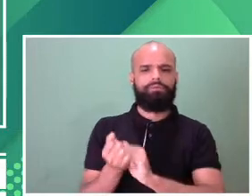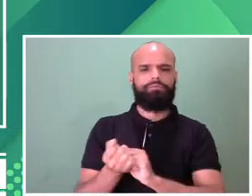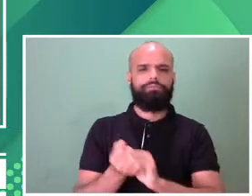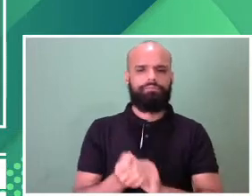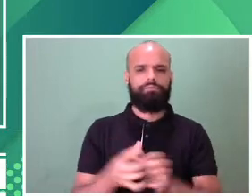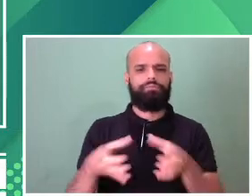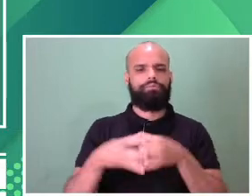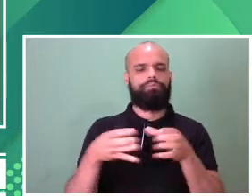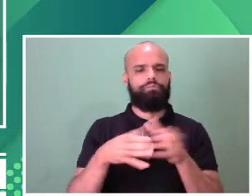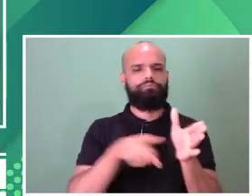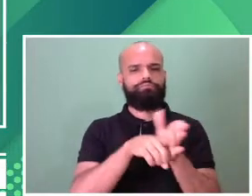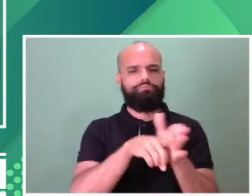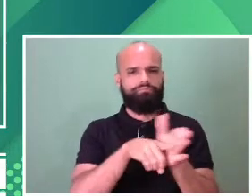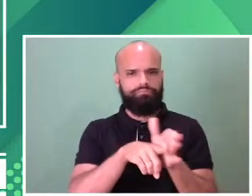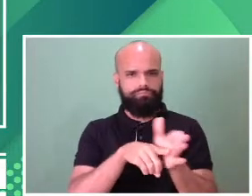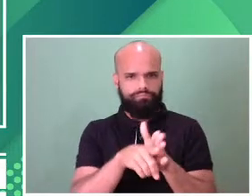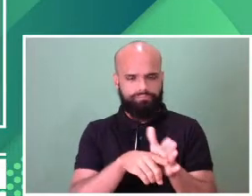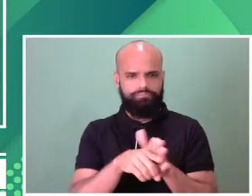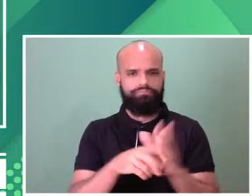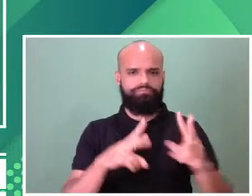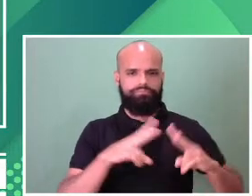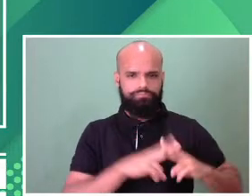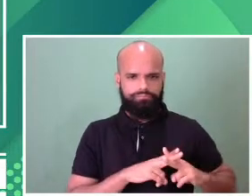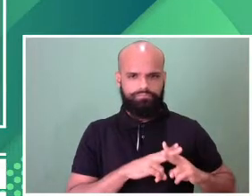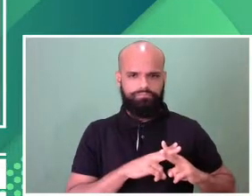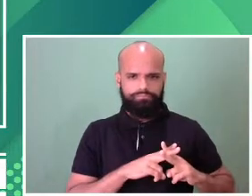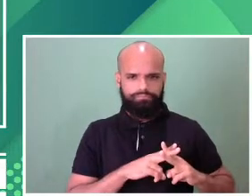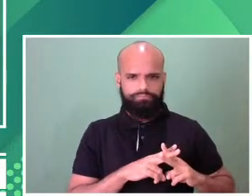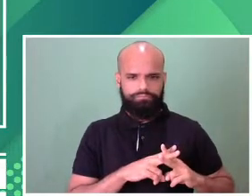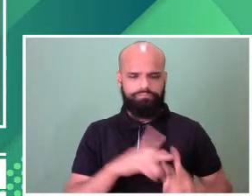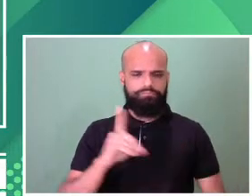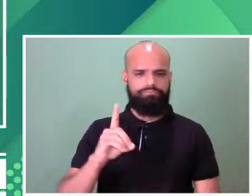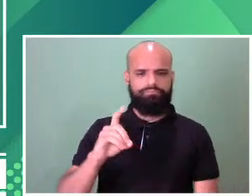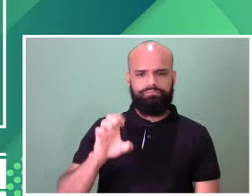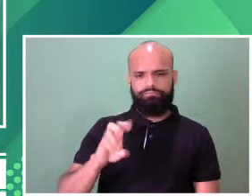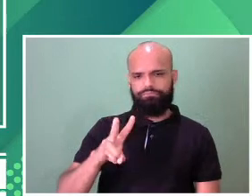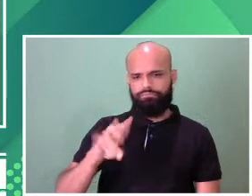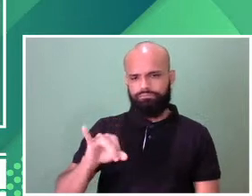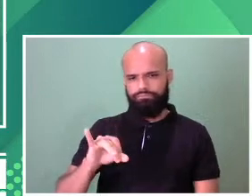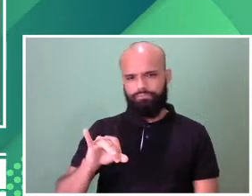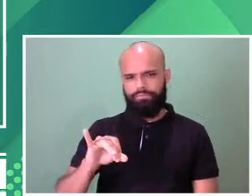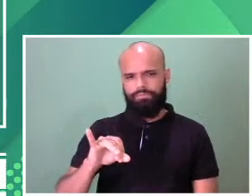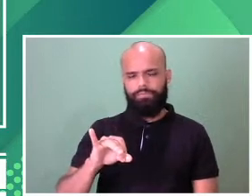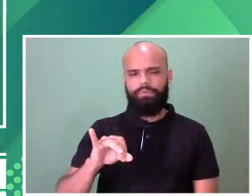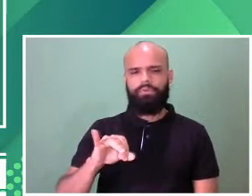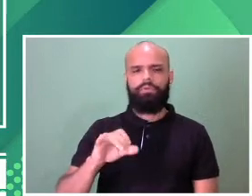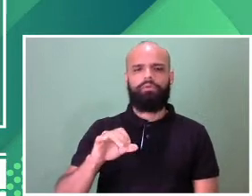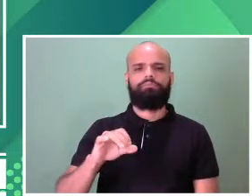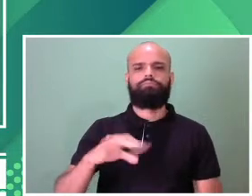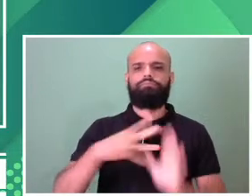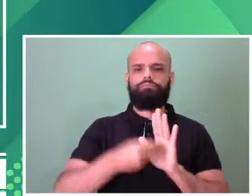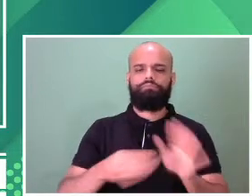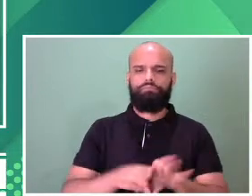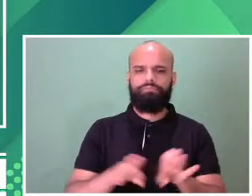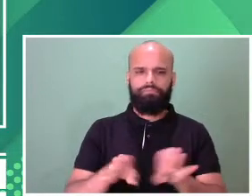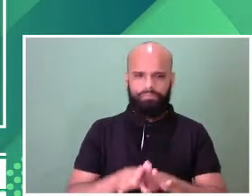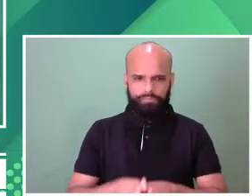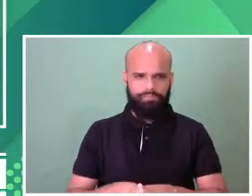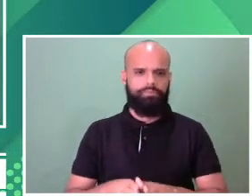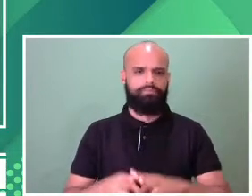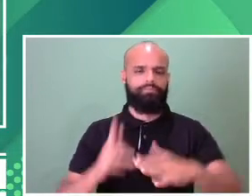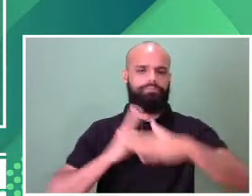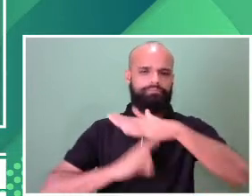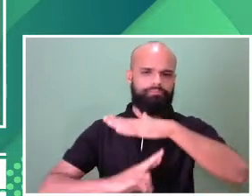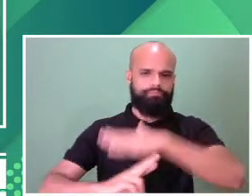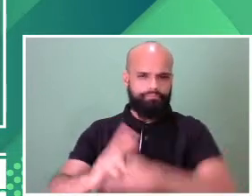do grupo de pesquisa da UNIR, Devi Amazônia, da nossa querida reitora Marcela